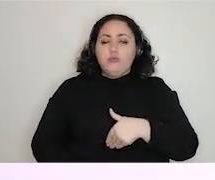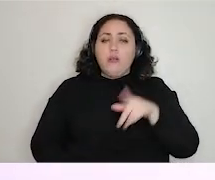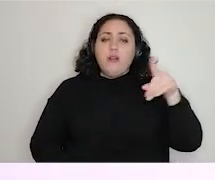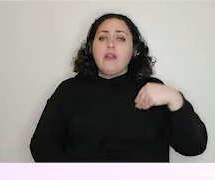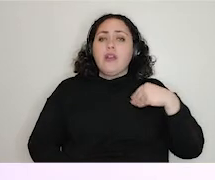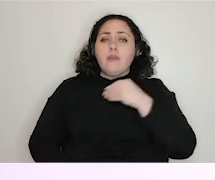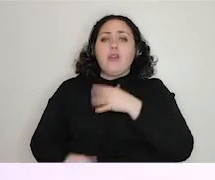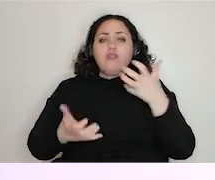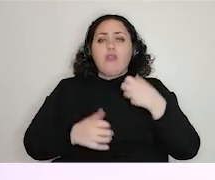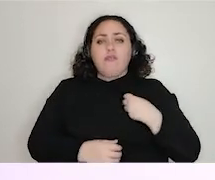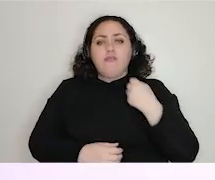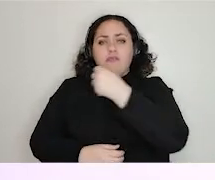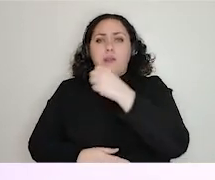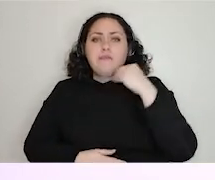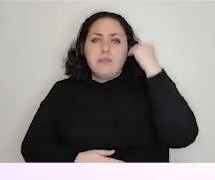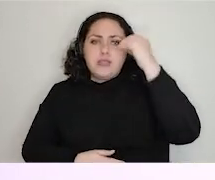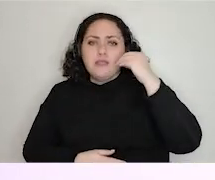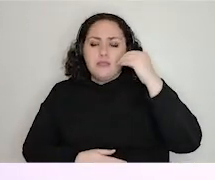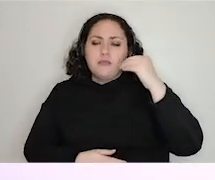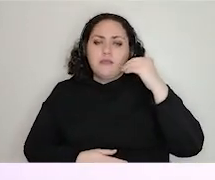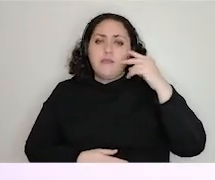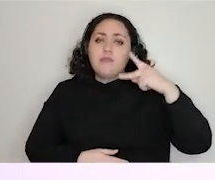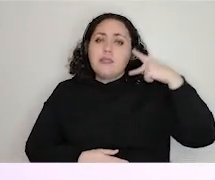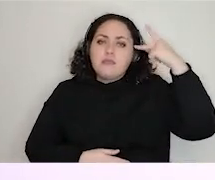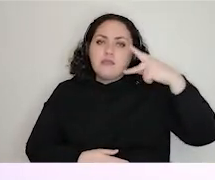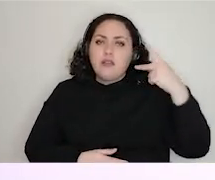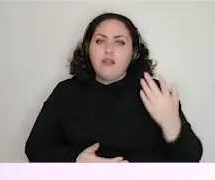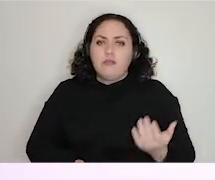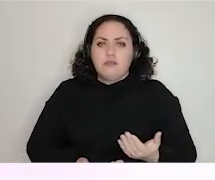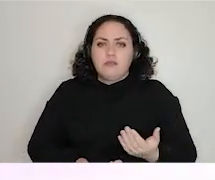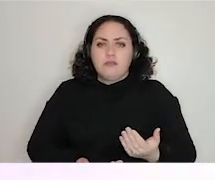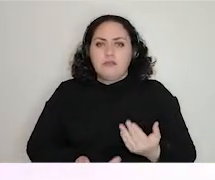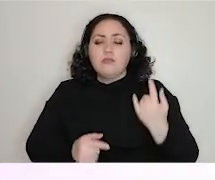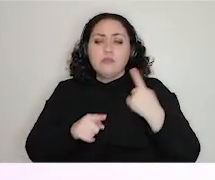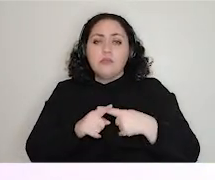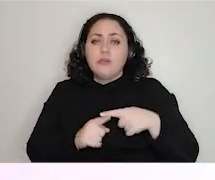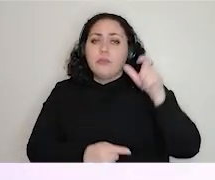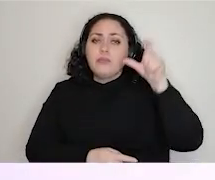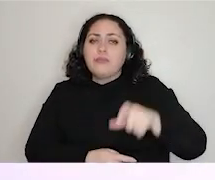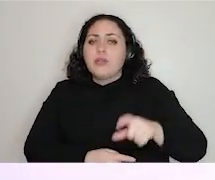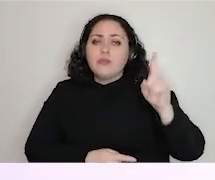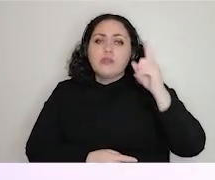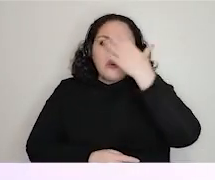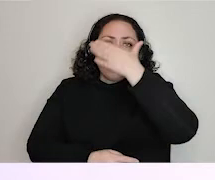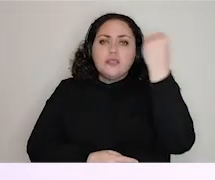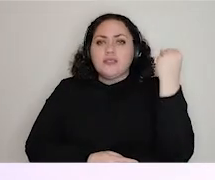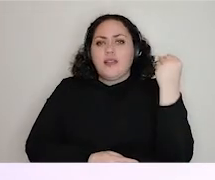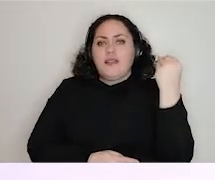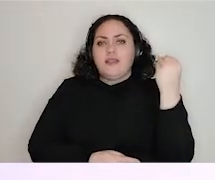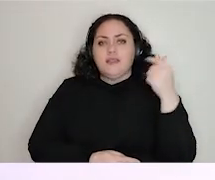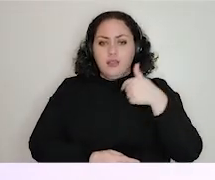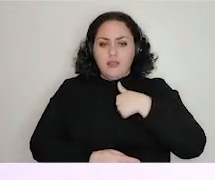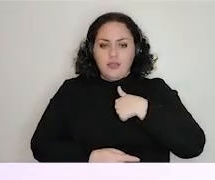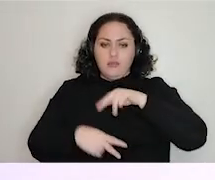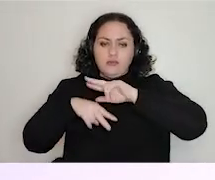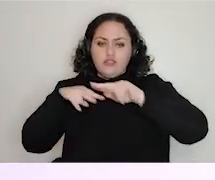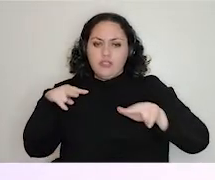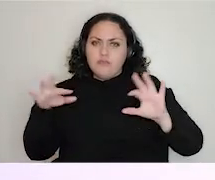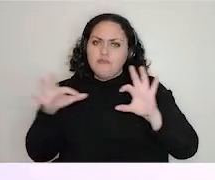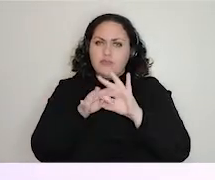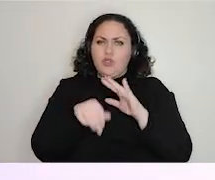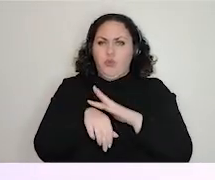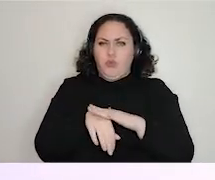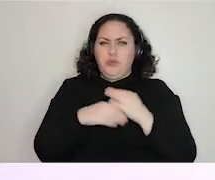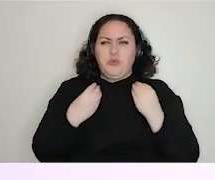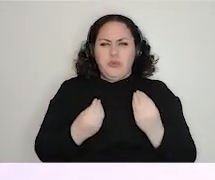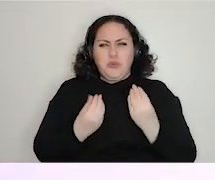pelas tantas, queria me encaminhar para psiquiatria, né, porque as pessoas não conseguem desassociar essa questão da patologização à